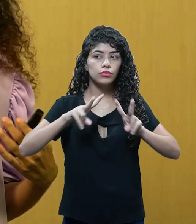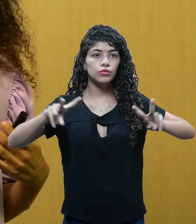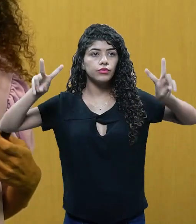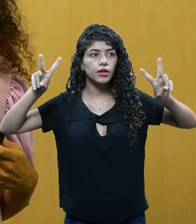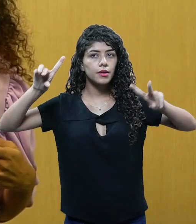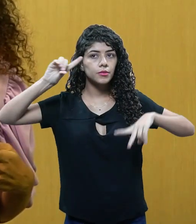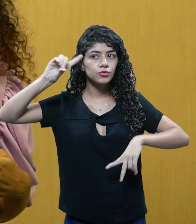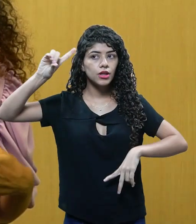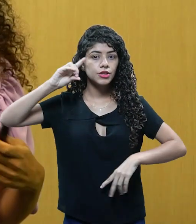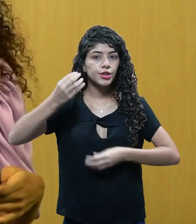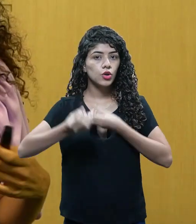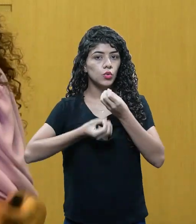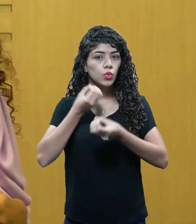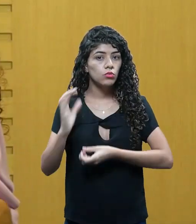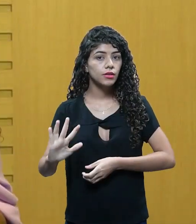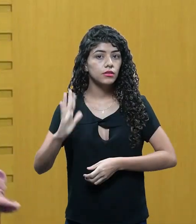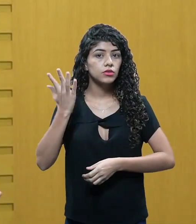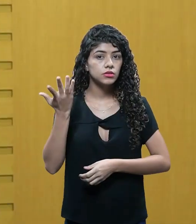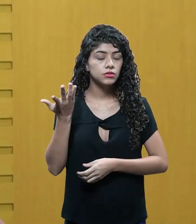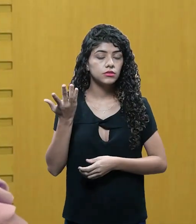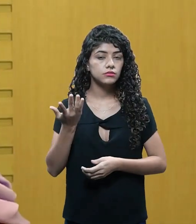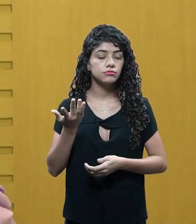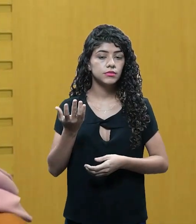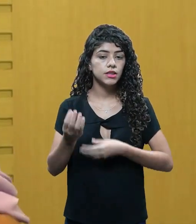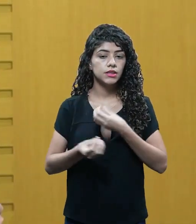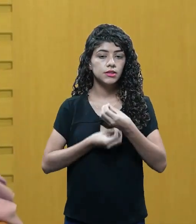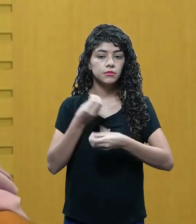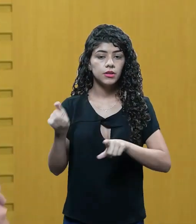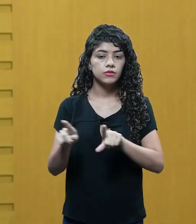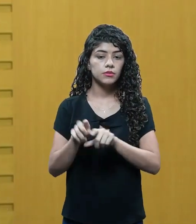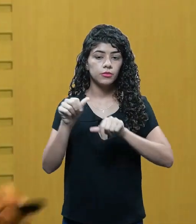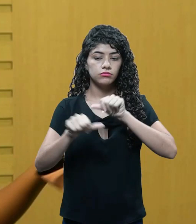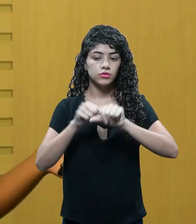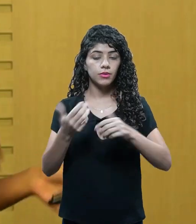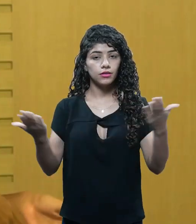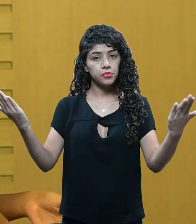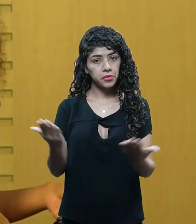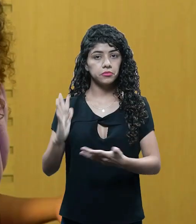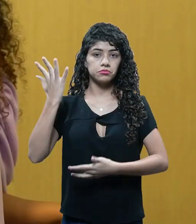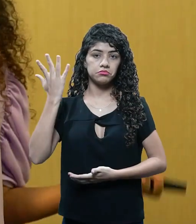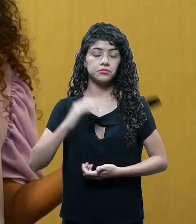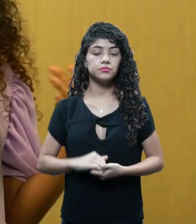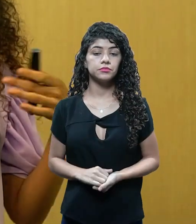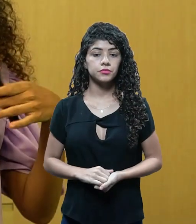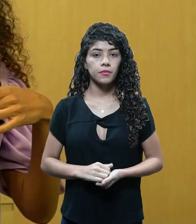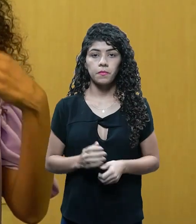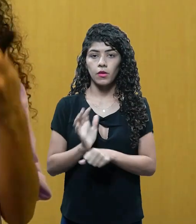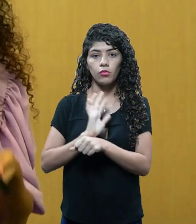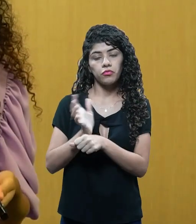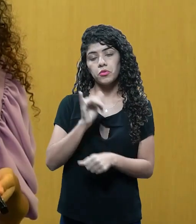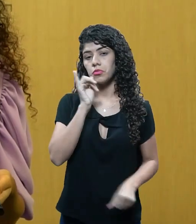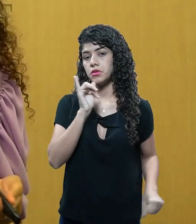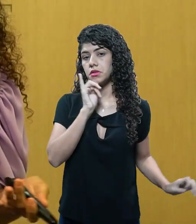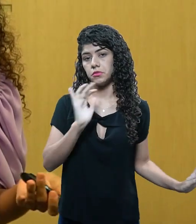olhar atento para o cotidiano, de como é que as coisas acontecem no dia a dia e como você poderia transformar isso numa ação